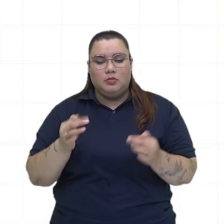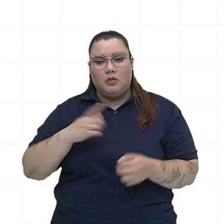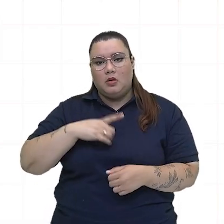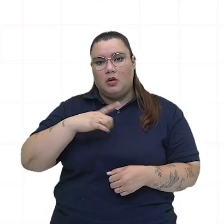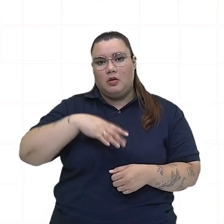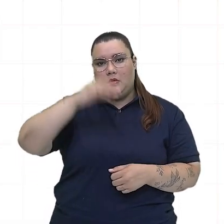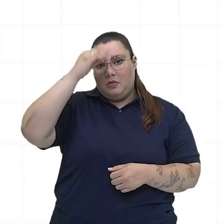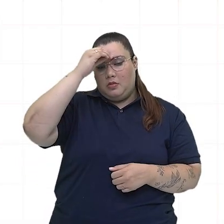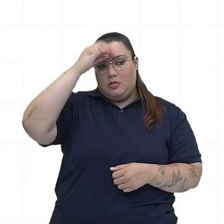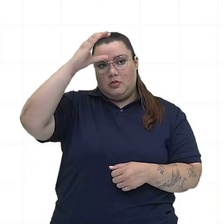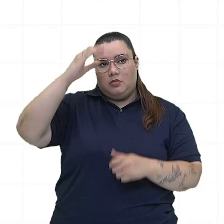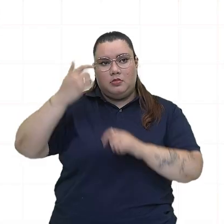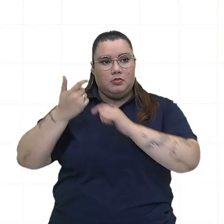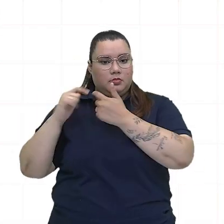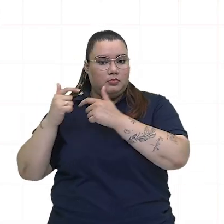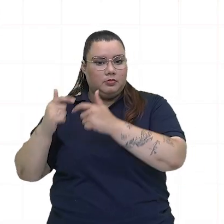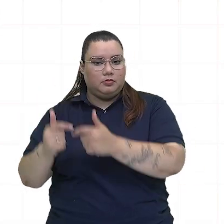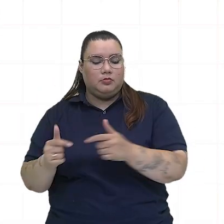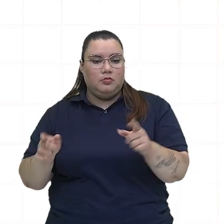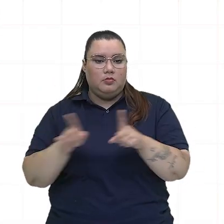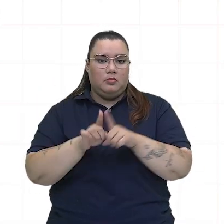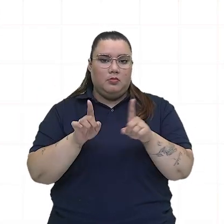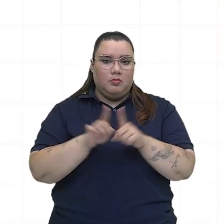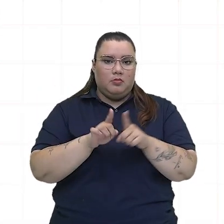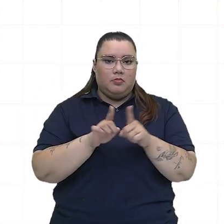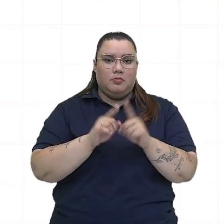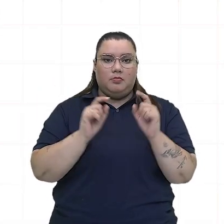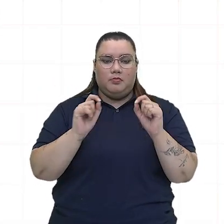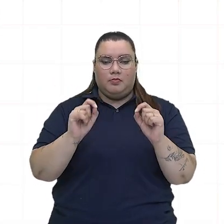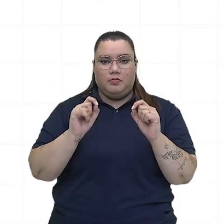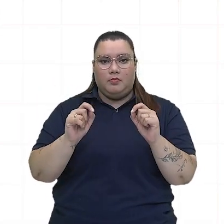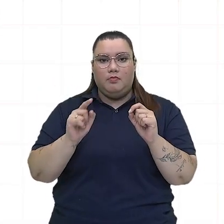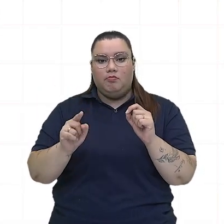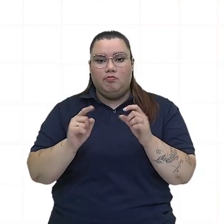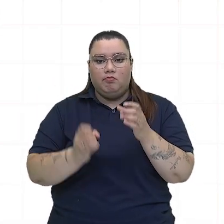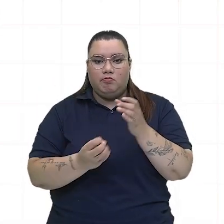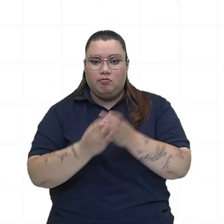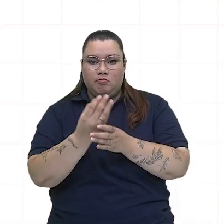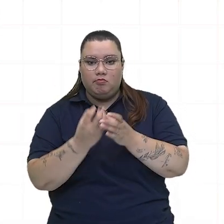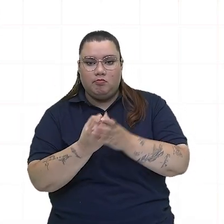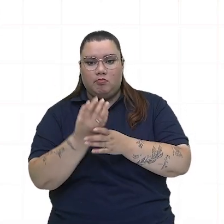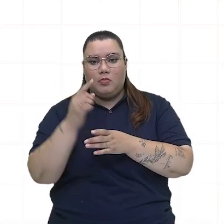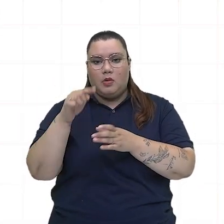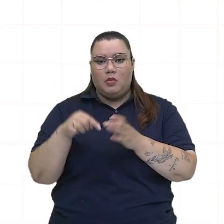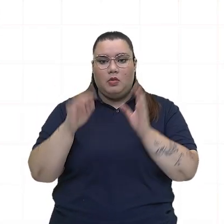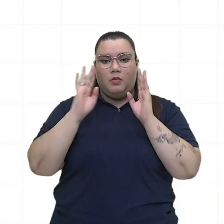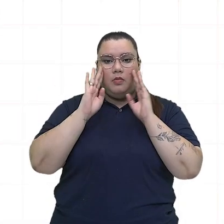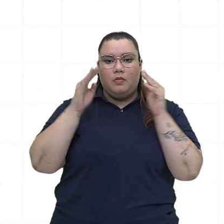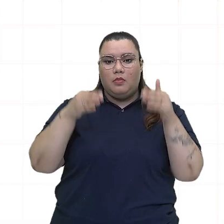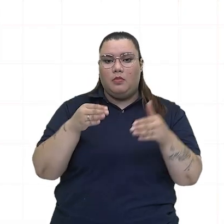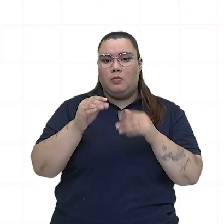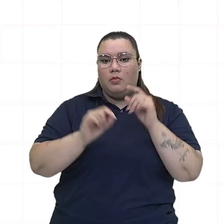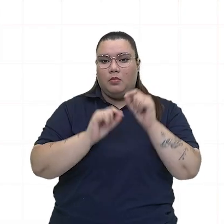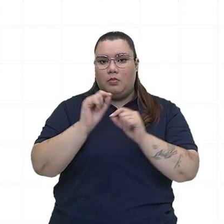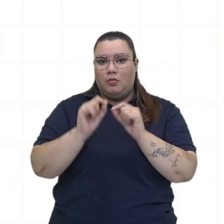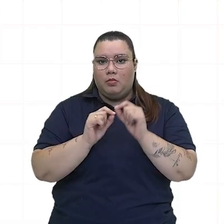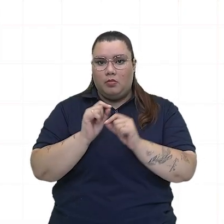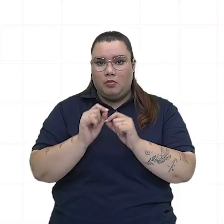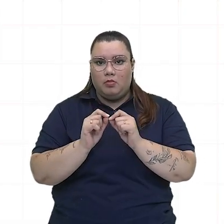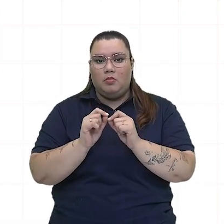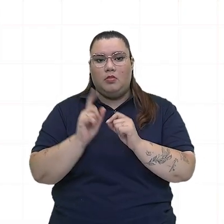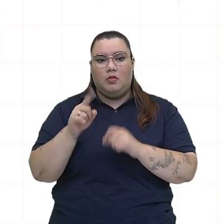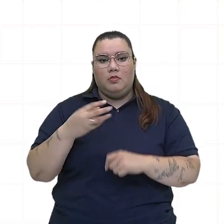saberes tradicionais, né? E a maior parte dessa produção, ela é voltada ali para